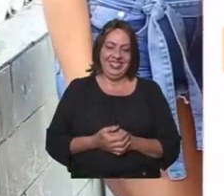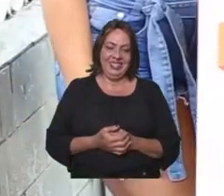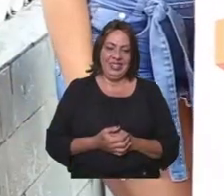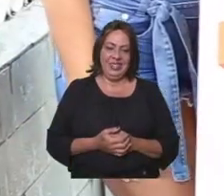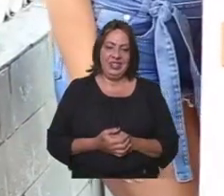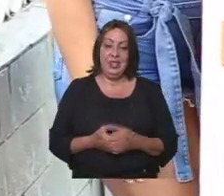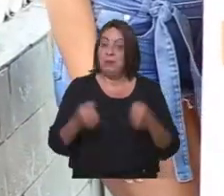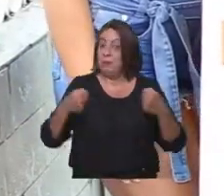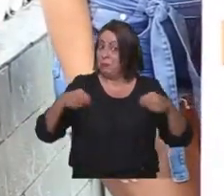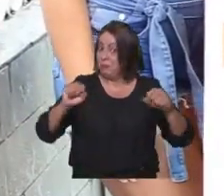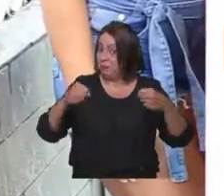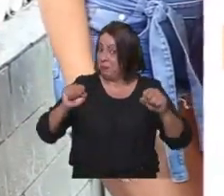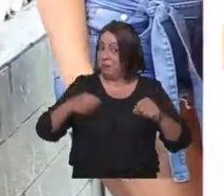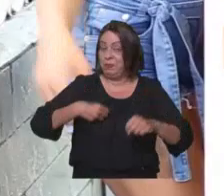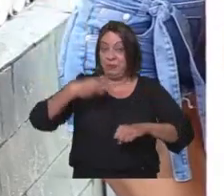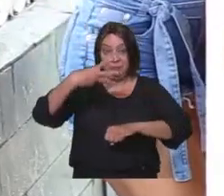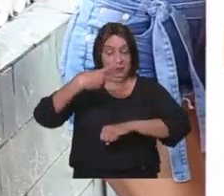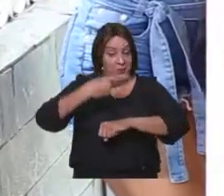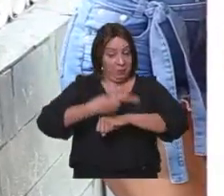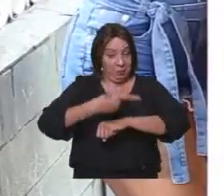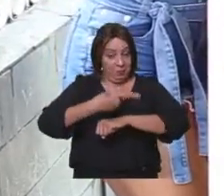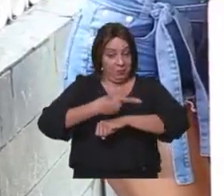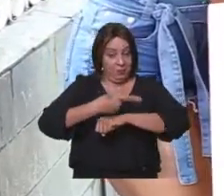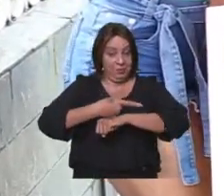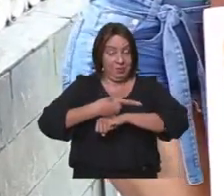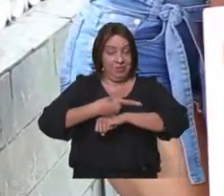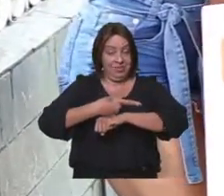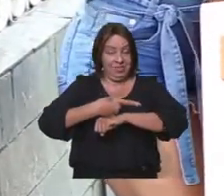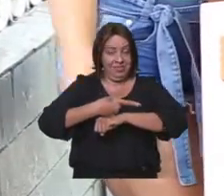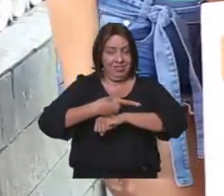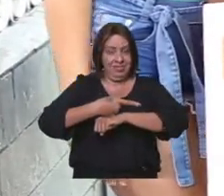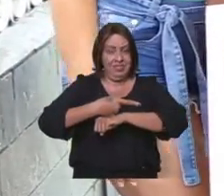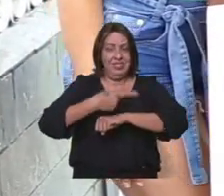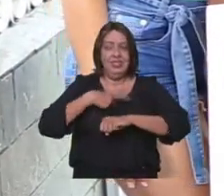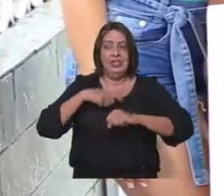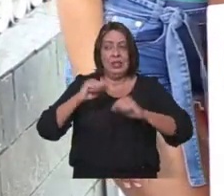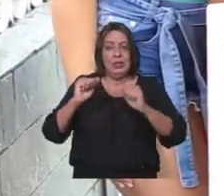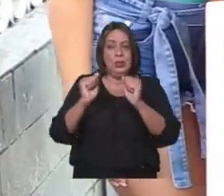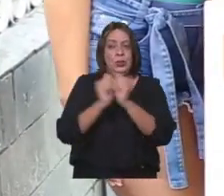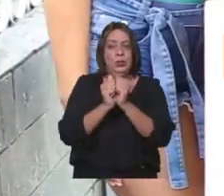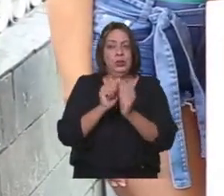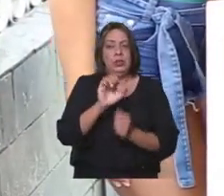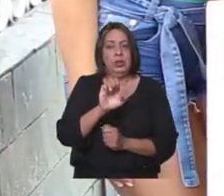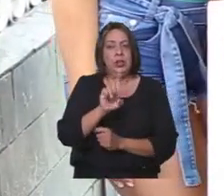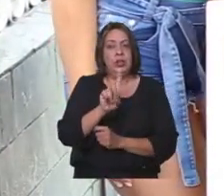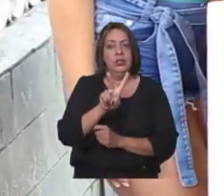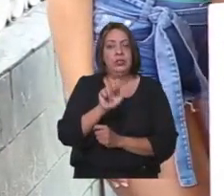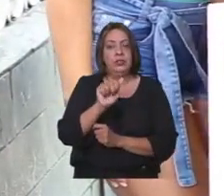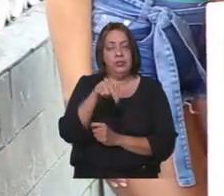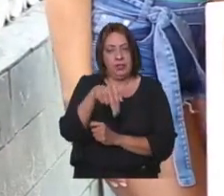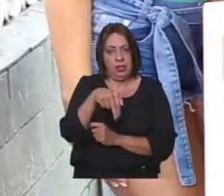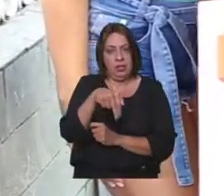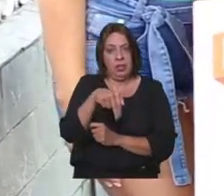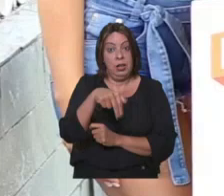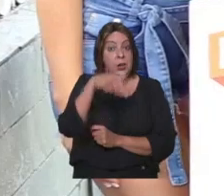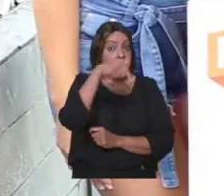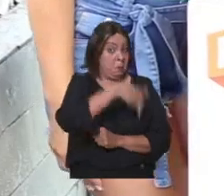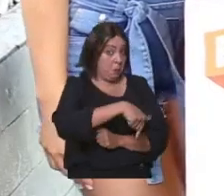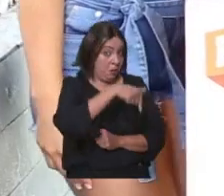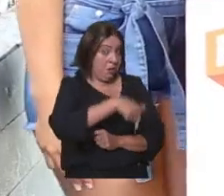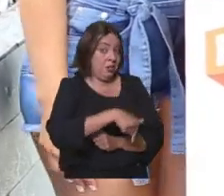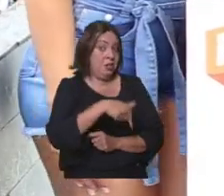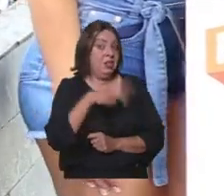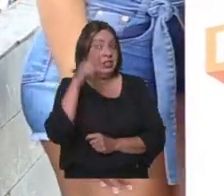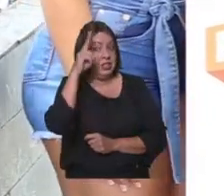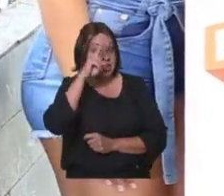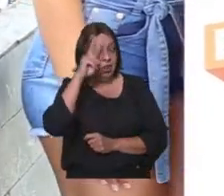Uma Honda Start no terceiro prêmio do CajuCap e nós estamos aqui ao lado do Edivan, ele que foi o contemplado, mora aqui na bonita cidade histórica